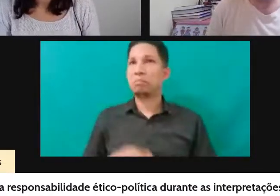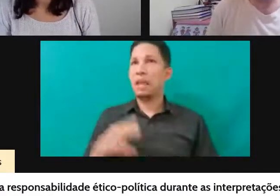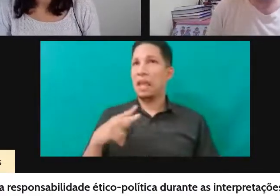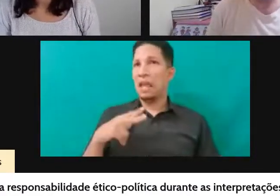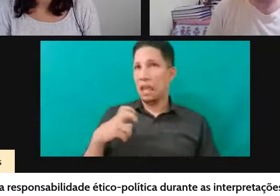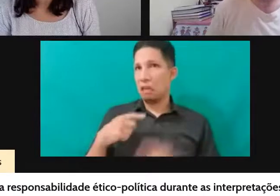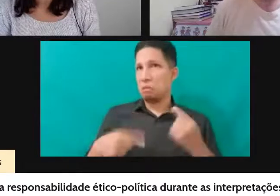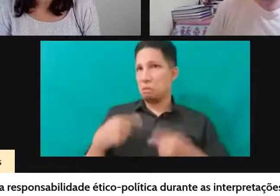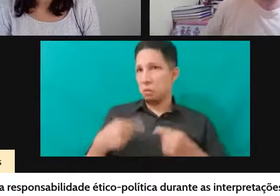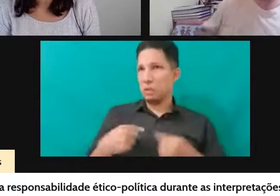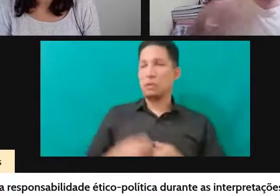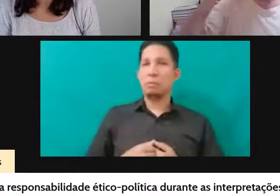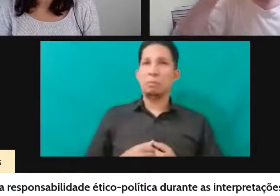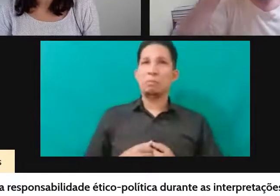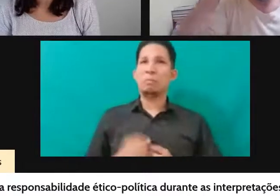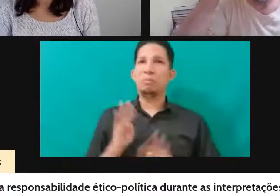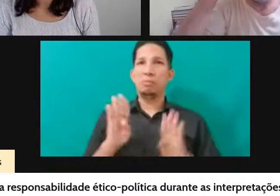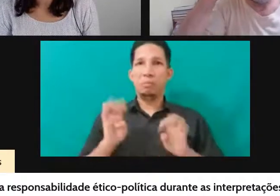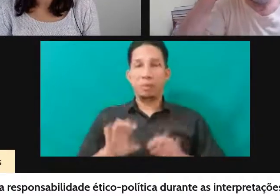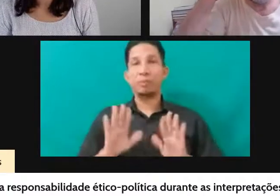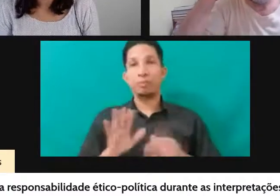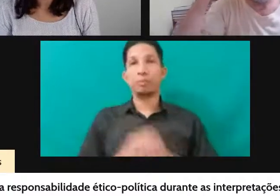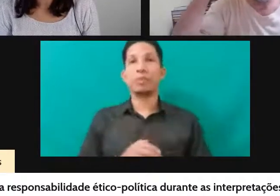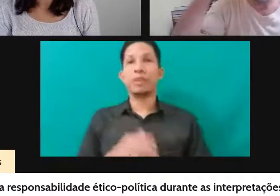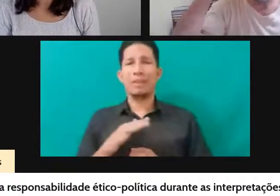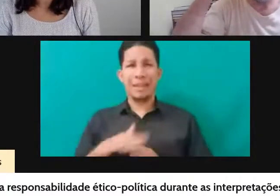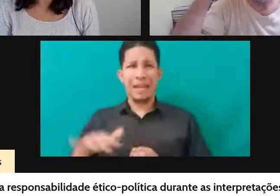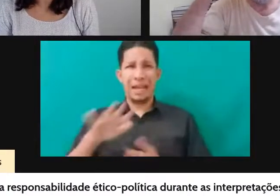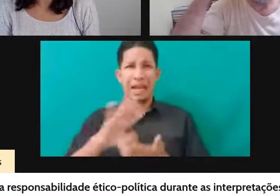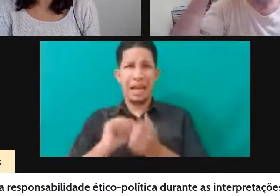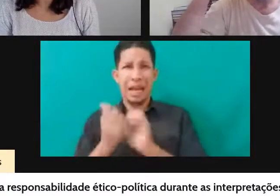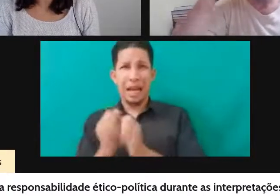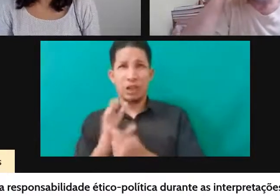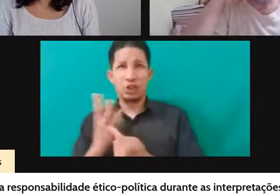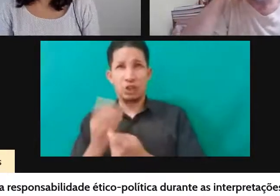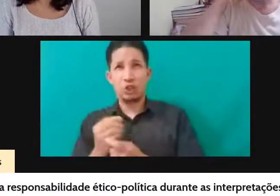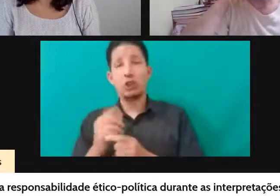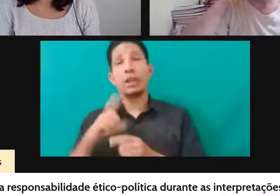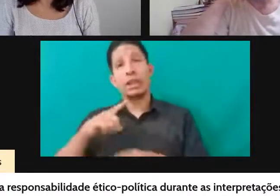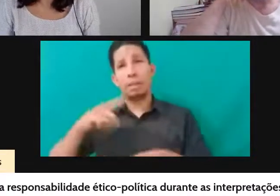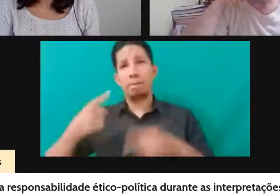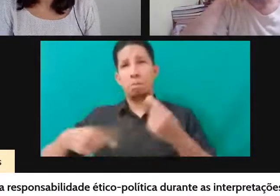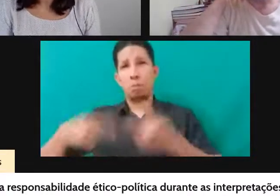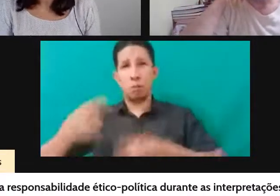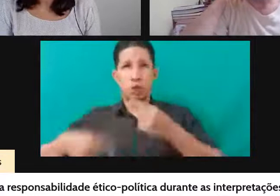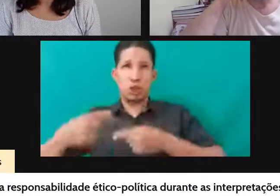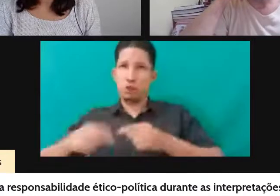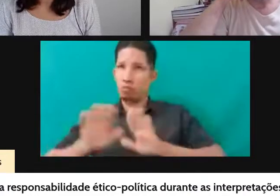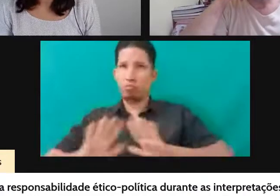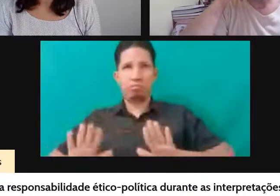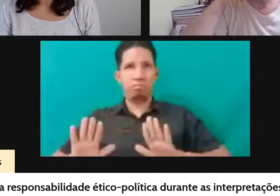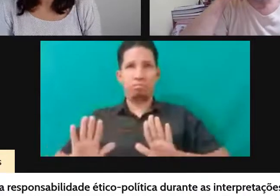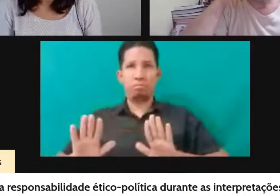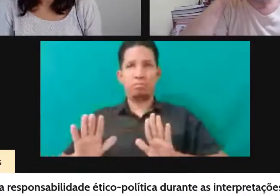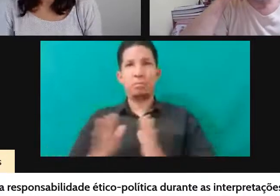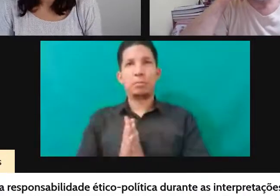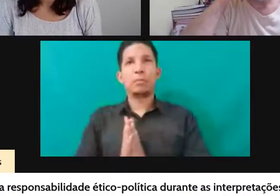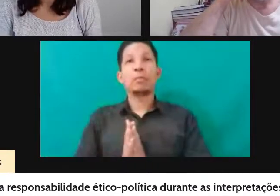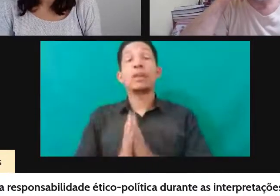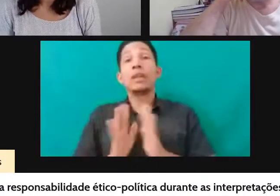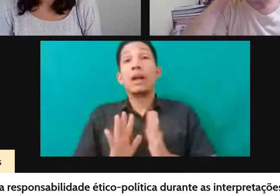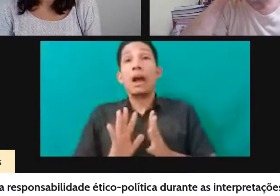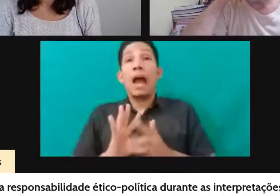Bom, eu acho sim que o contexto artístico ele é um contexto político por natureza. Então a arte ela está